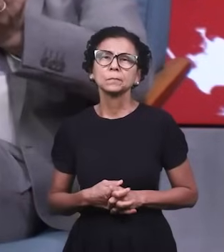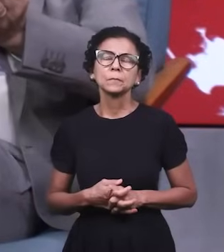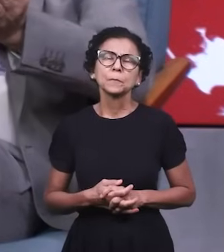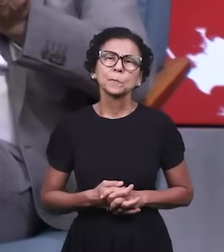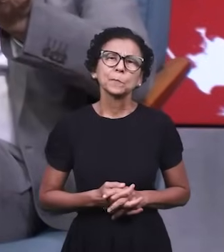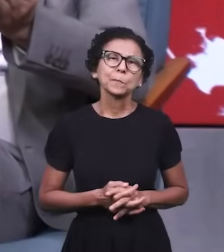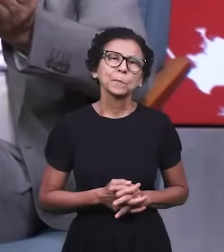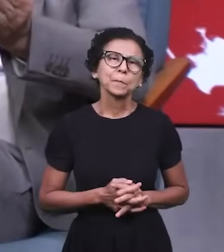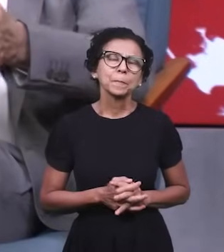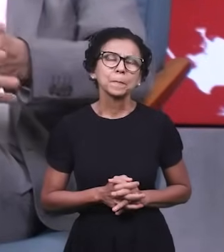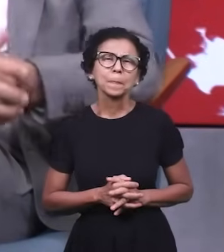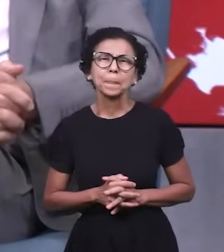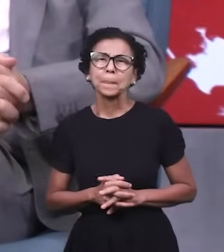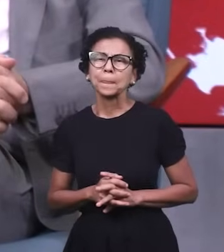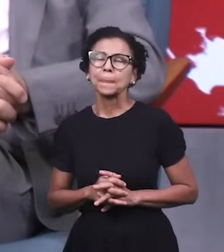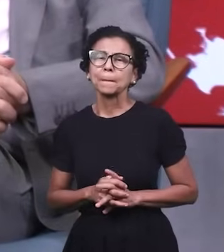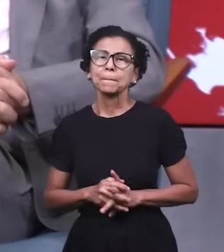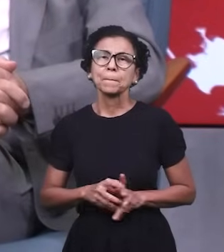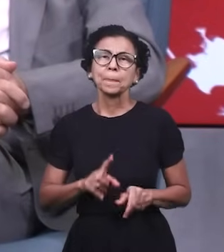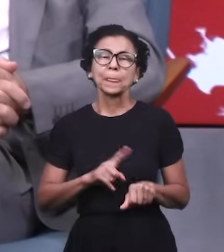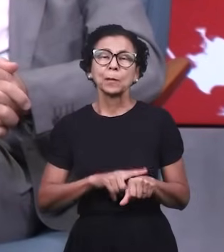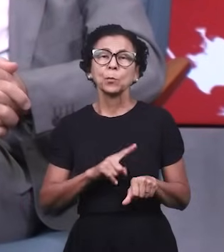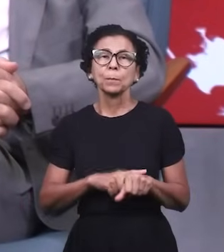quando opera essa maravilha